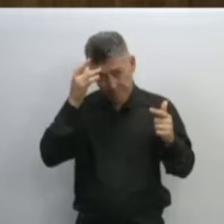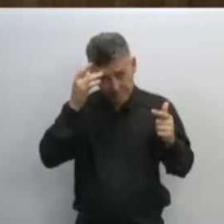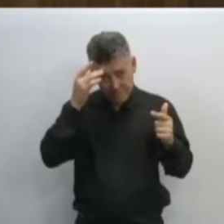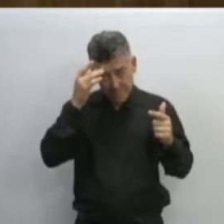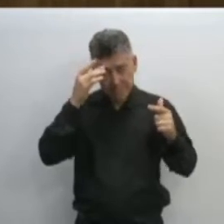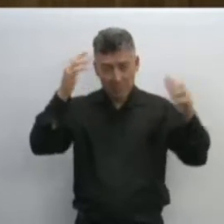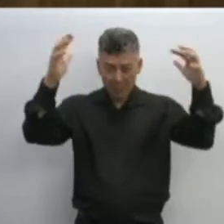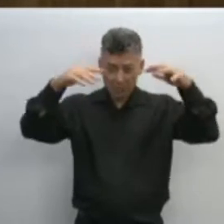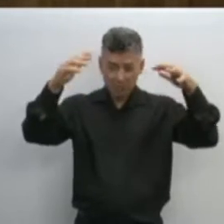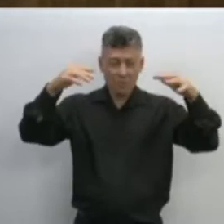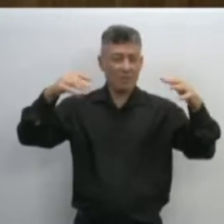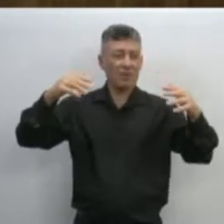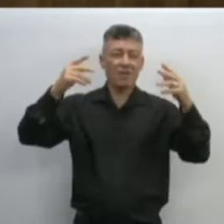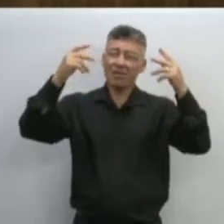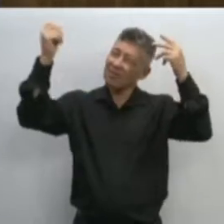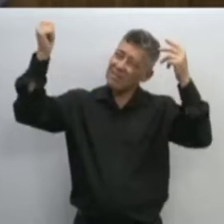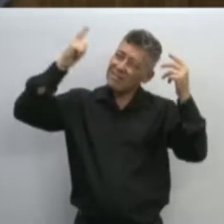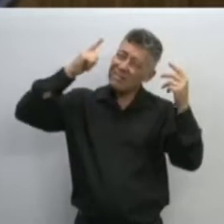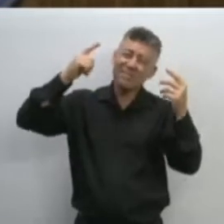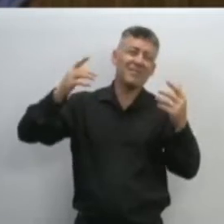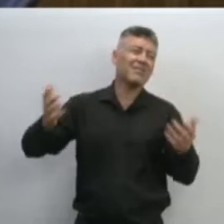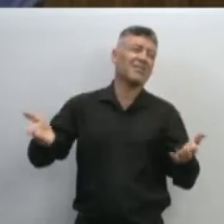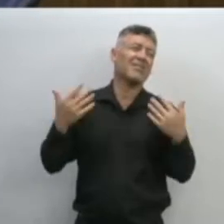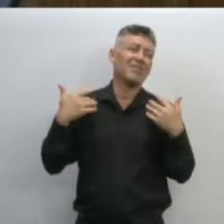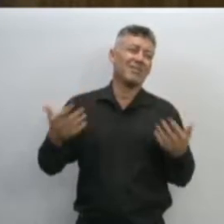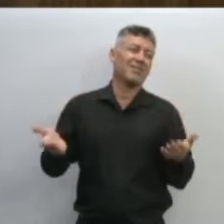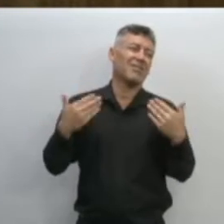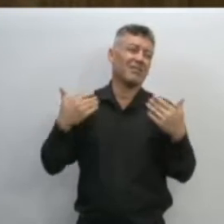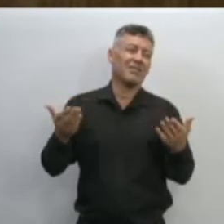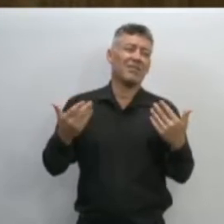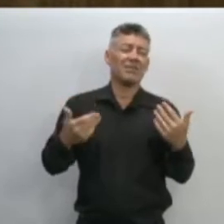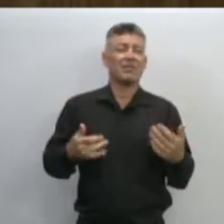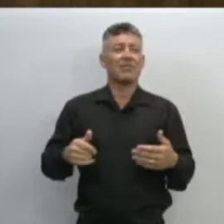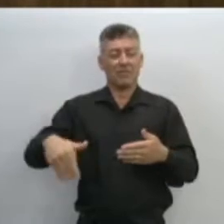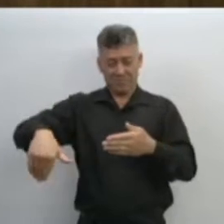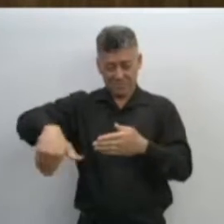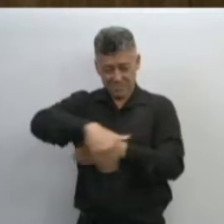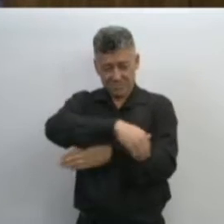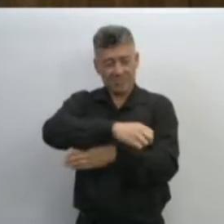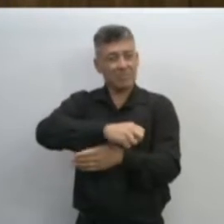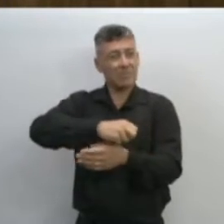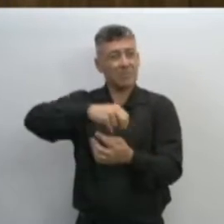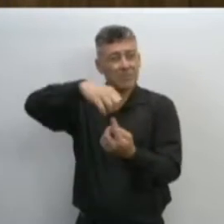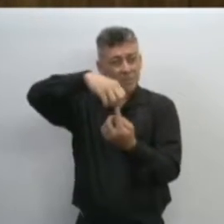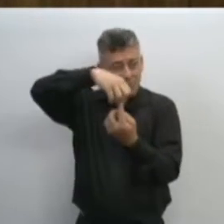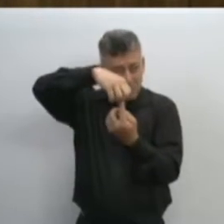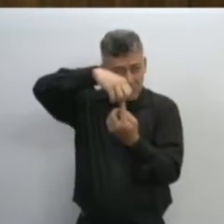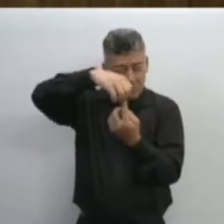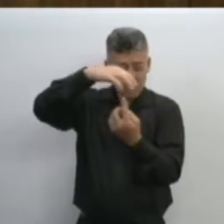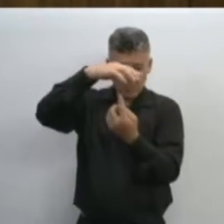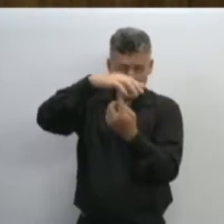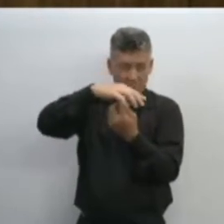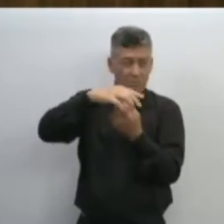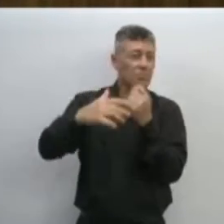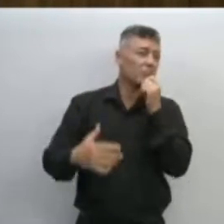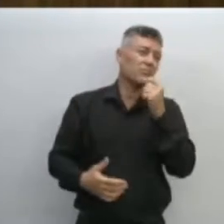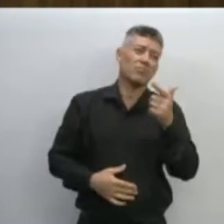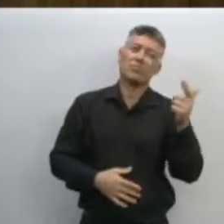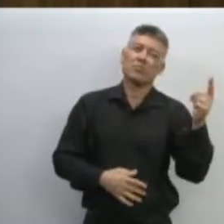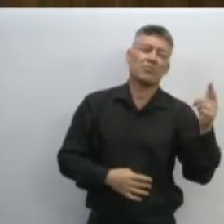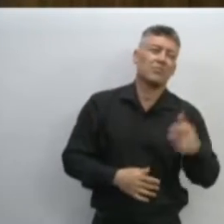chuva, esperando o ônibus ali na Praça Gentil Ferreira. Então que o prefeito da nossa cidade